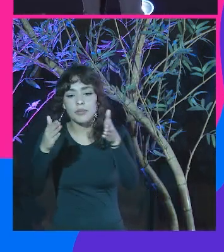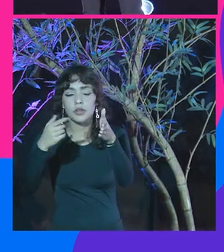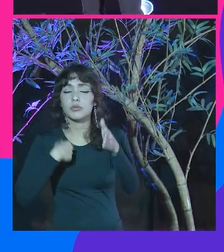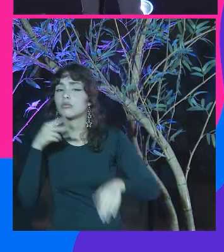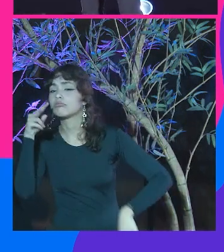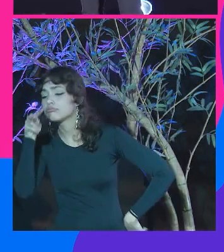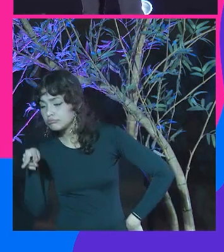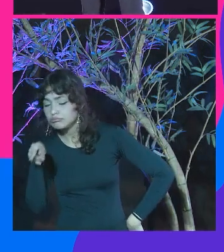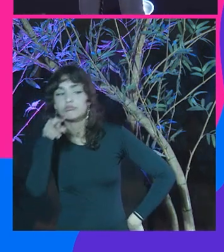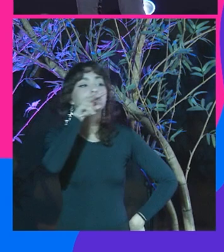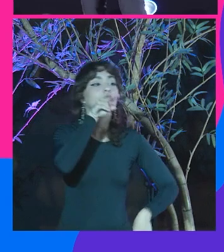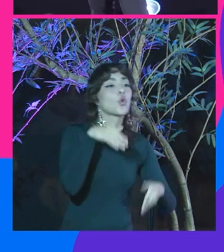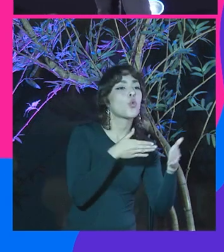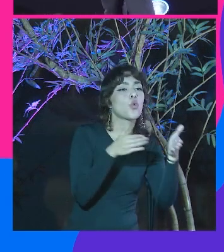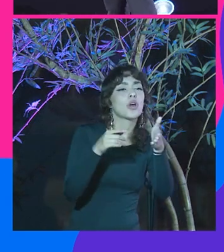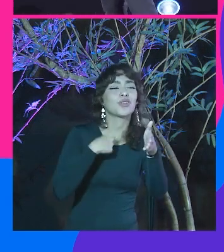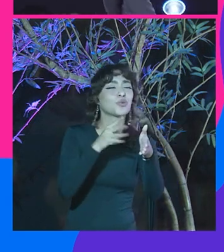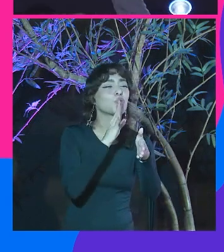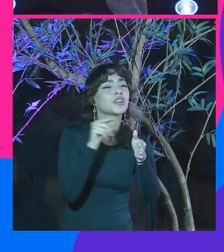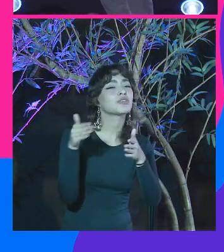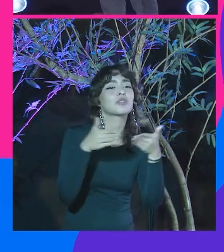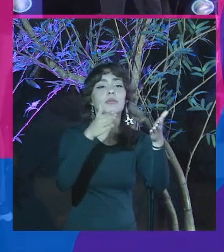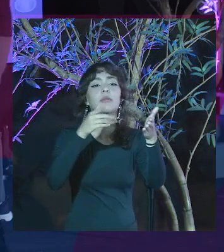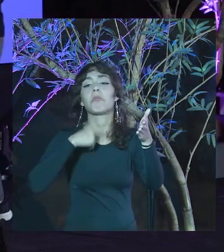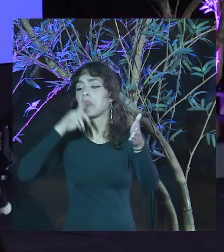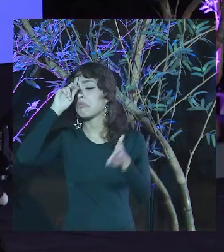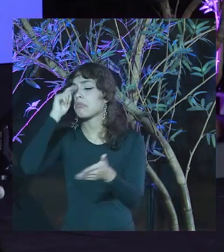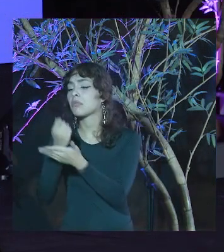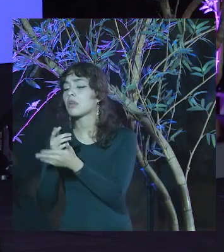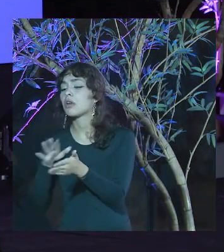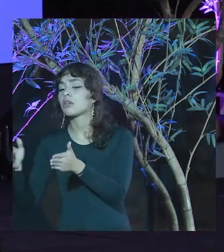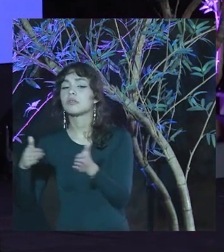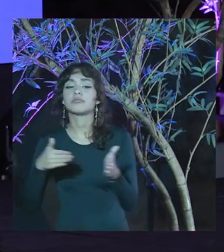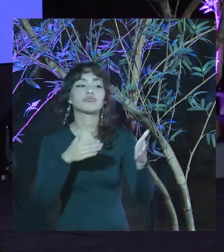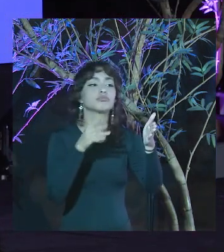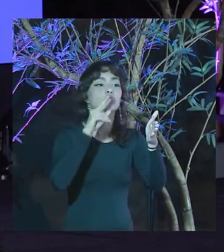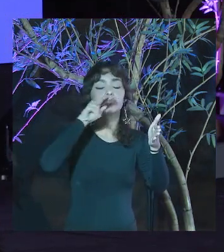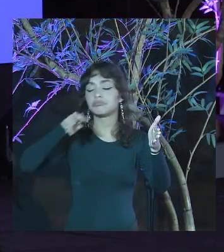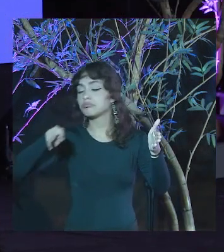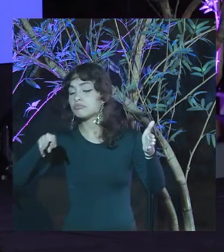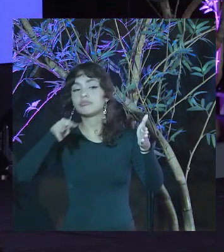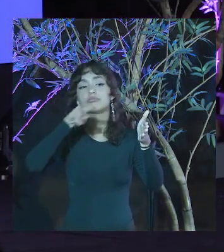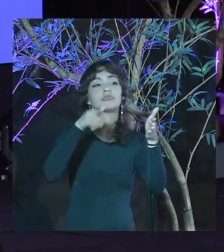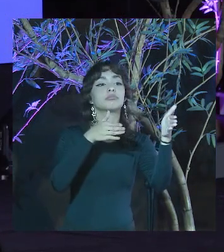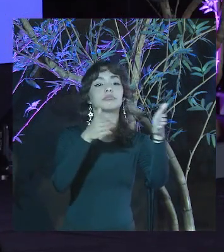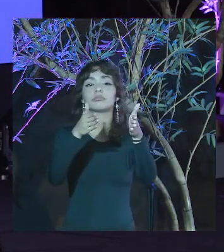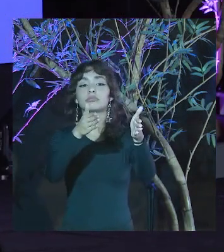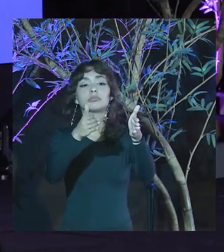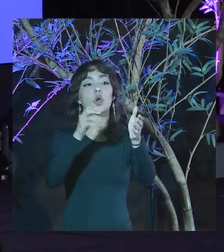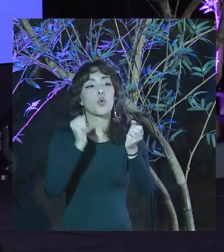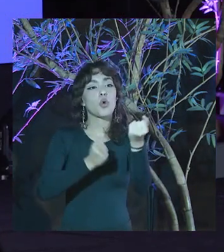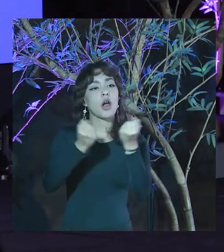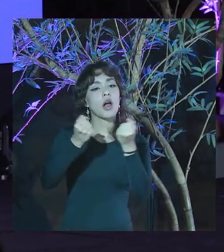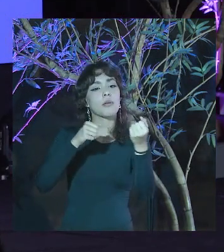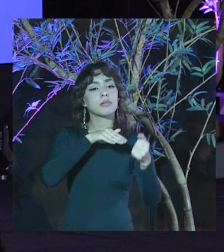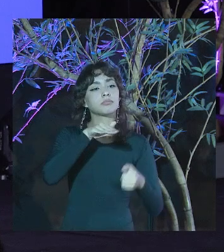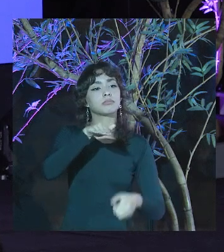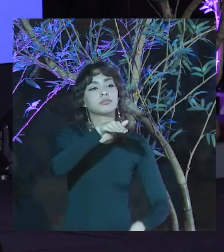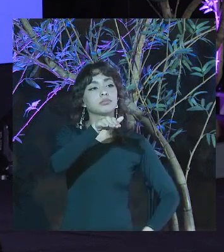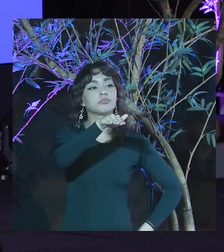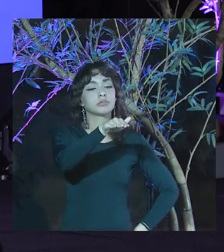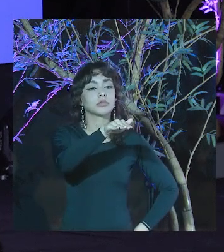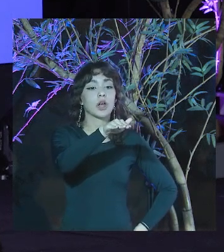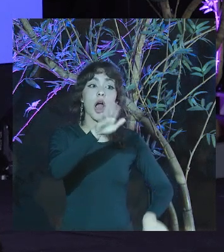né? Não conheço muito para chegar, mas eu fui lá, mas supervisionando ele. Em muitos casos,